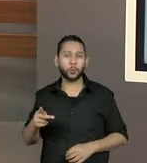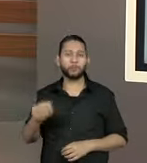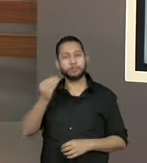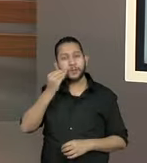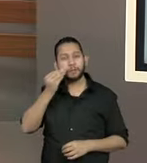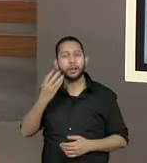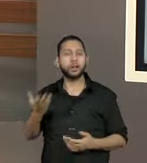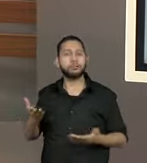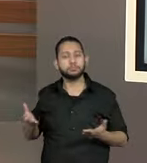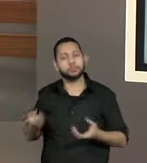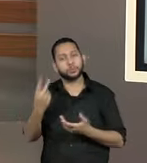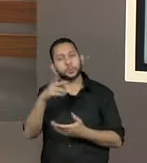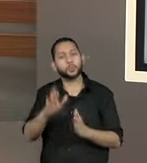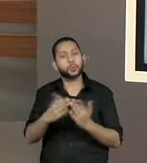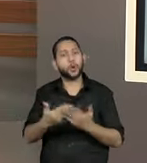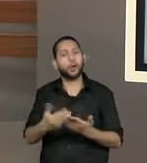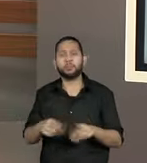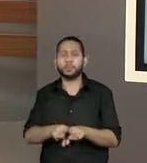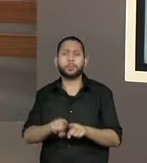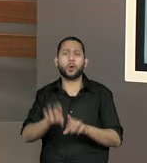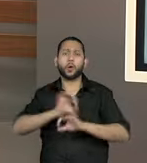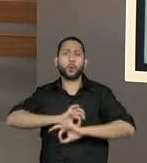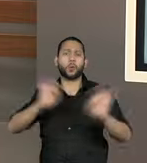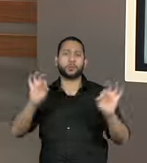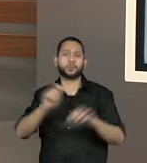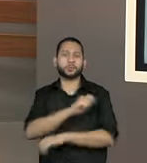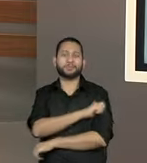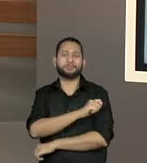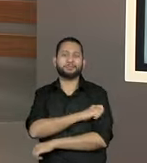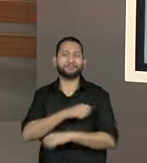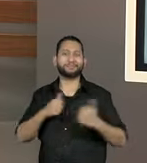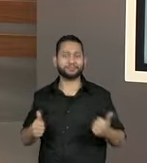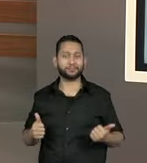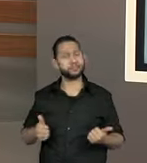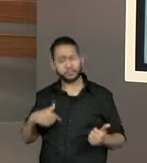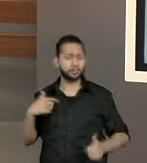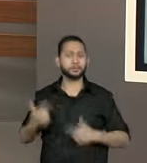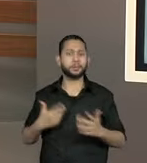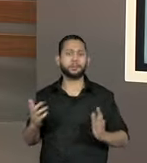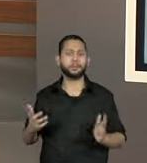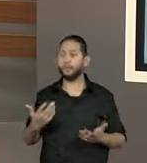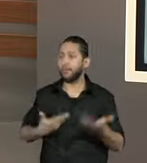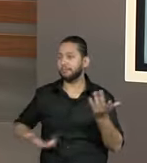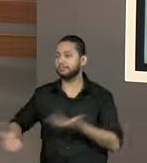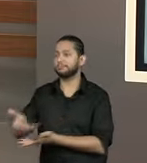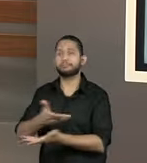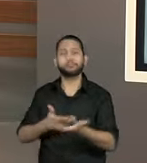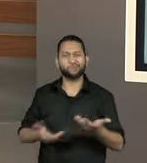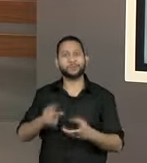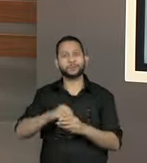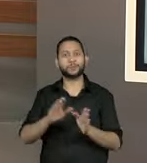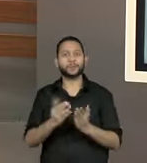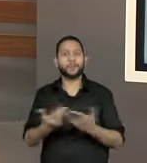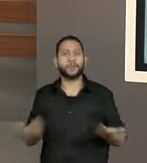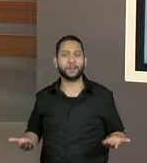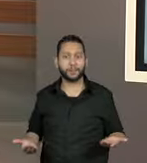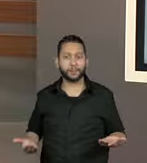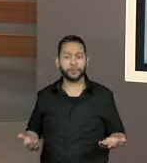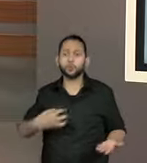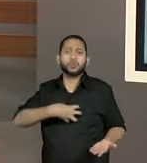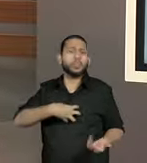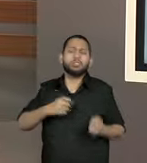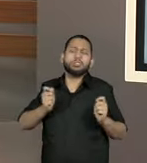na escola, também vai ser ótimo com os alunos, certo? É assim que funciona, é orgânico, é assim na escola. É da maneira que dá,